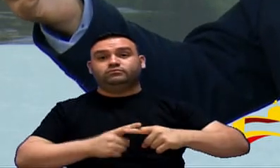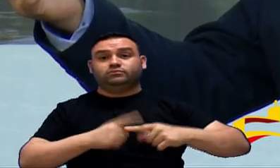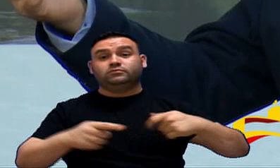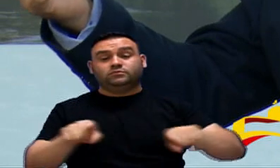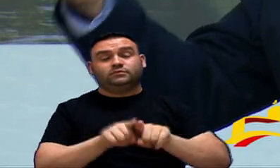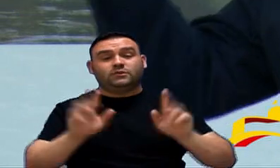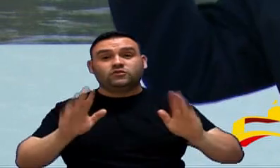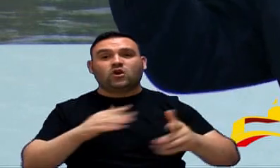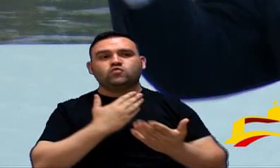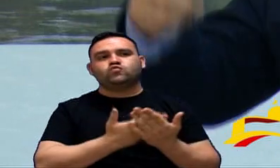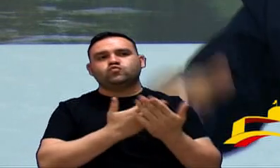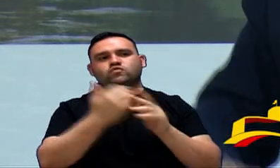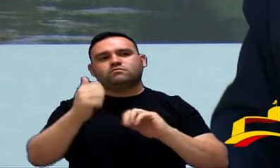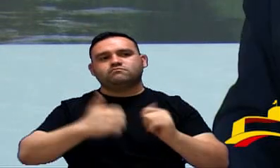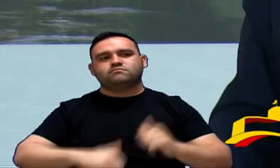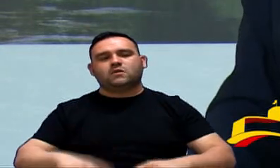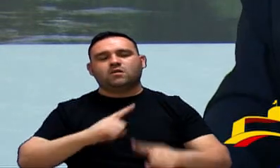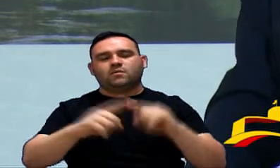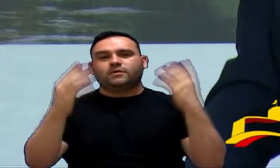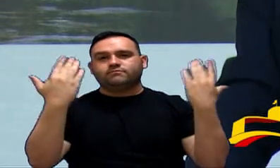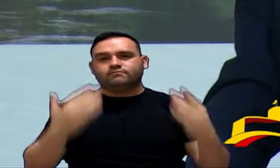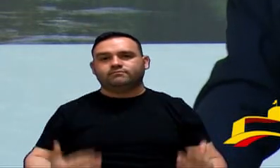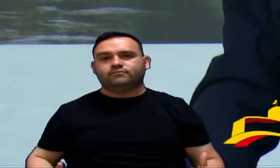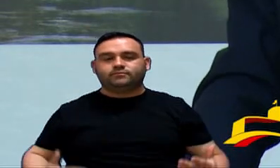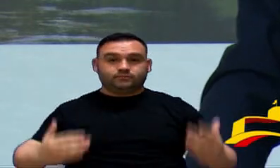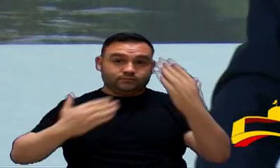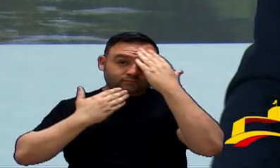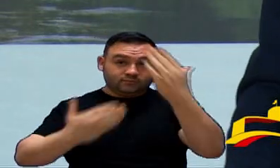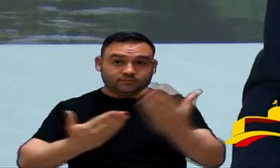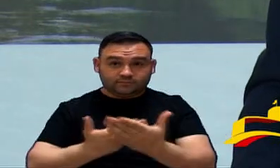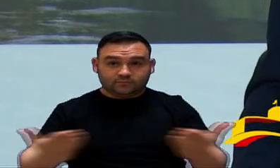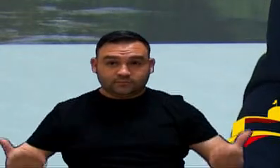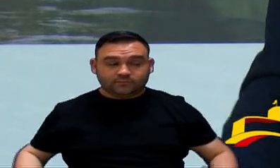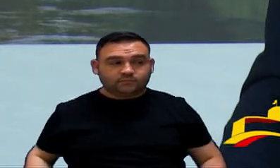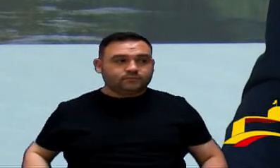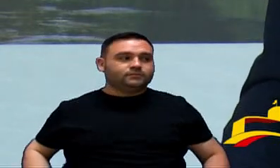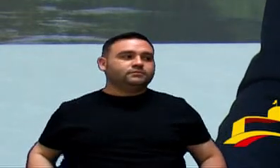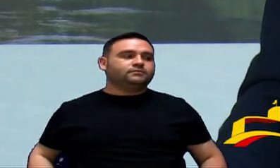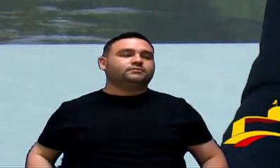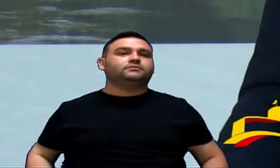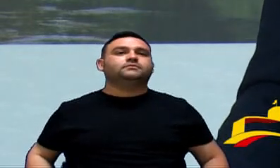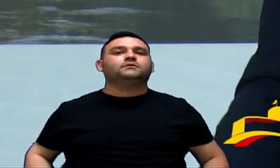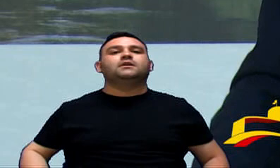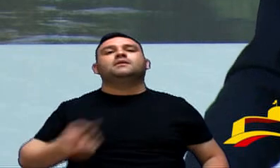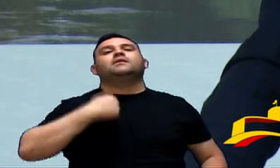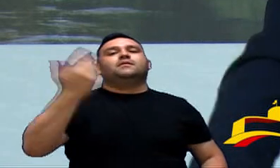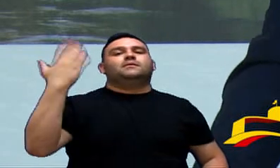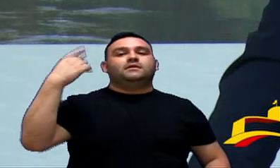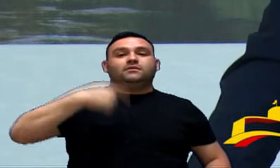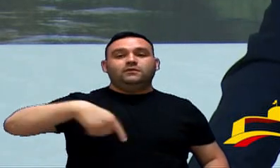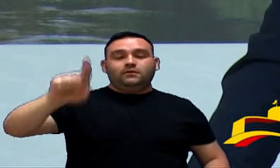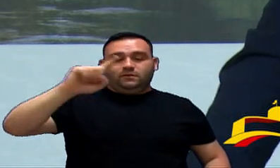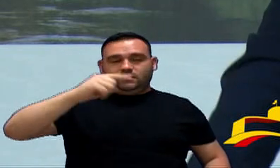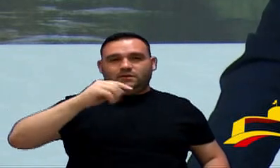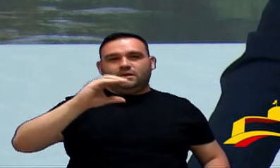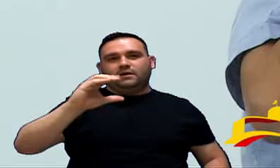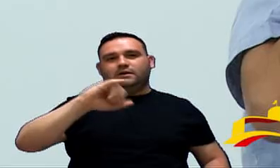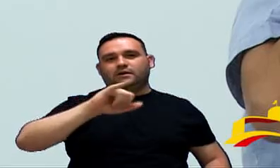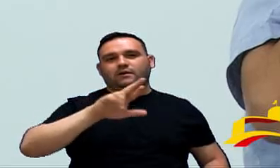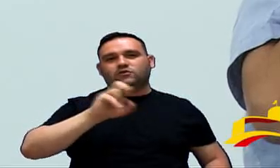está sendo feito um estudo para a licitação disso. Obrigado você. Estava indo para o Cajuru, o que eu